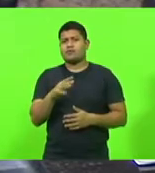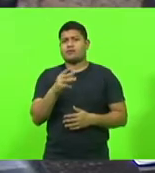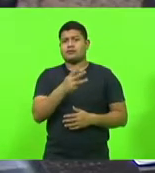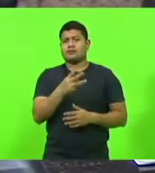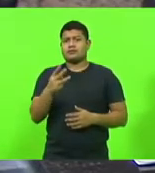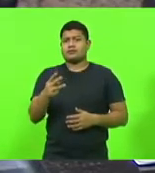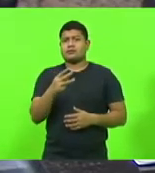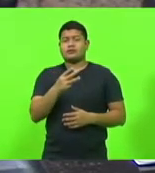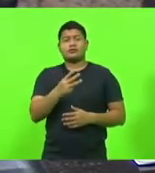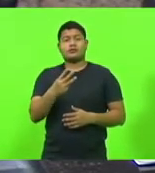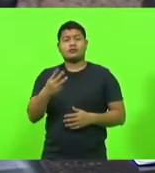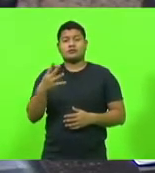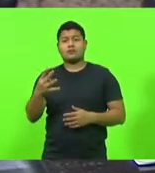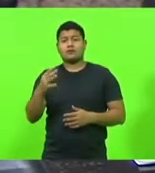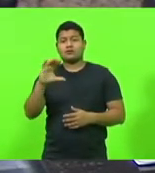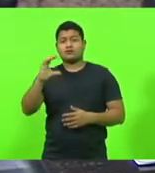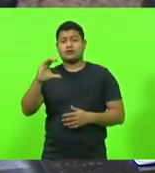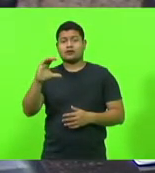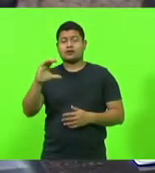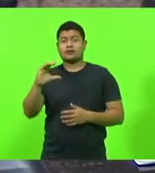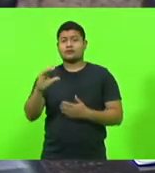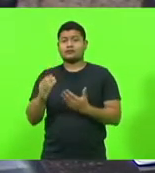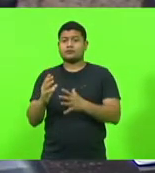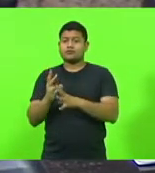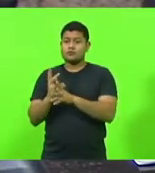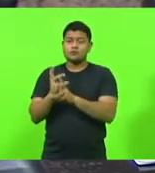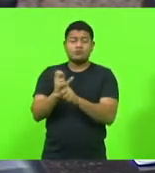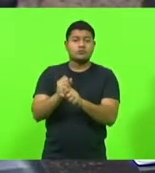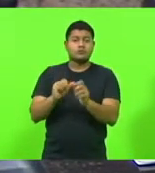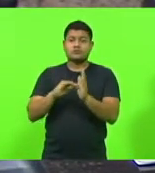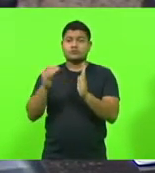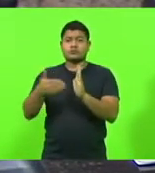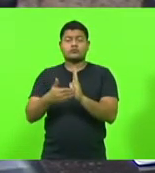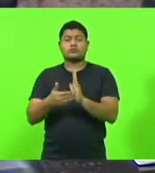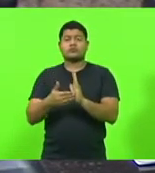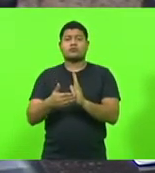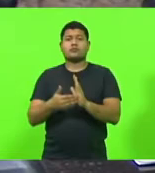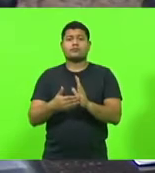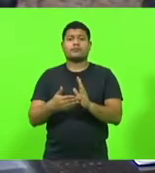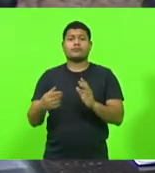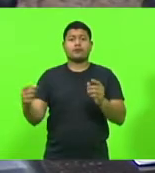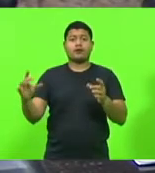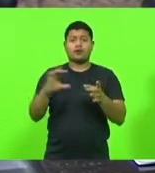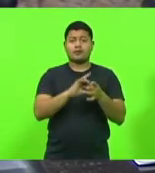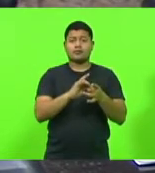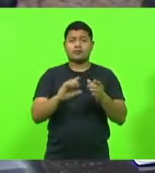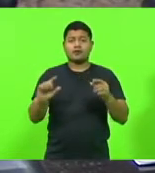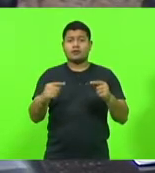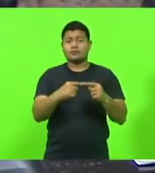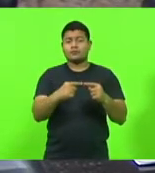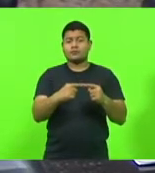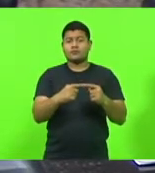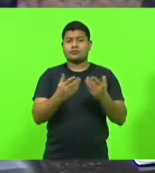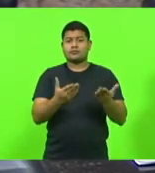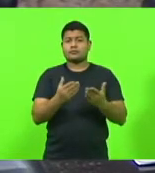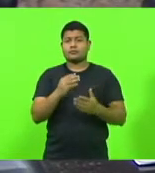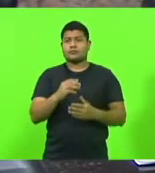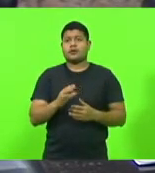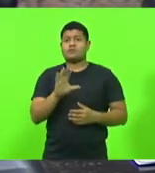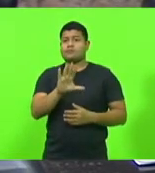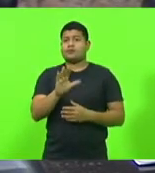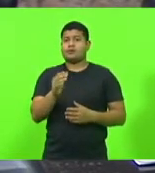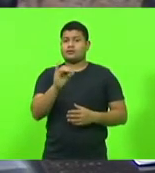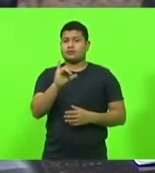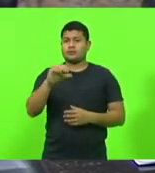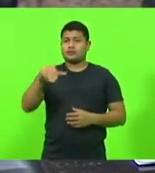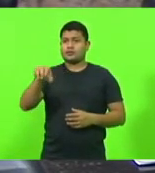34 centavos nesse valor total do combustível. Já o ICMS é de R$